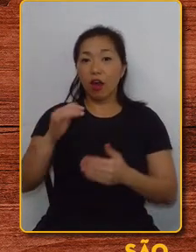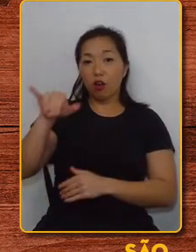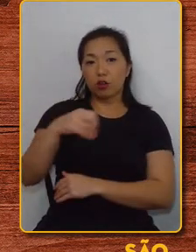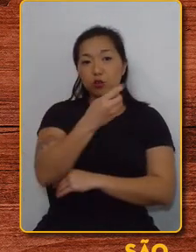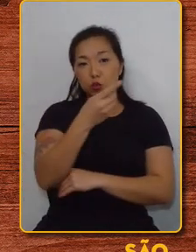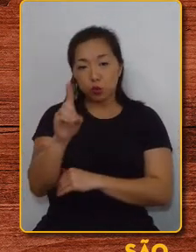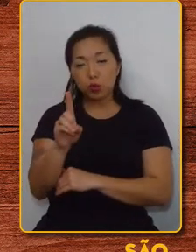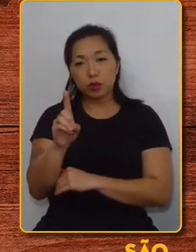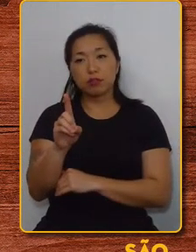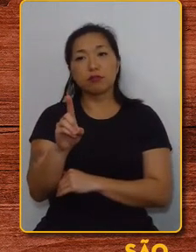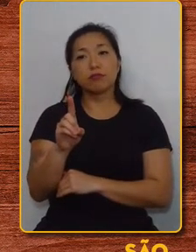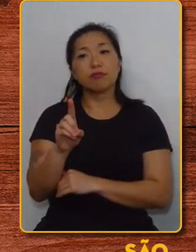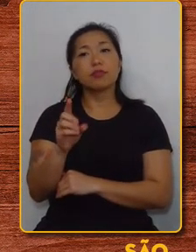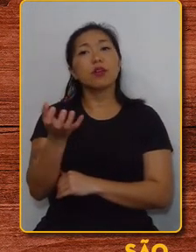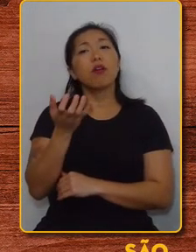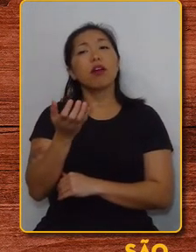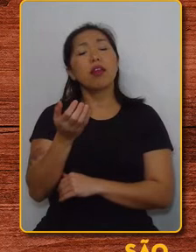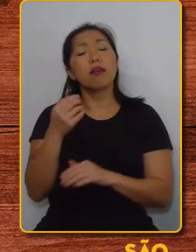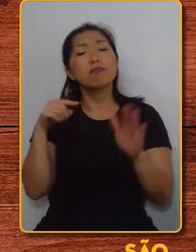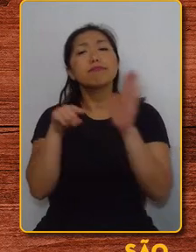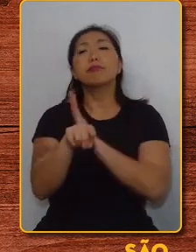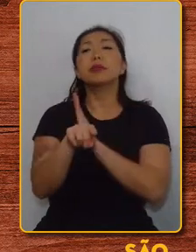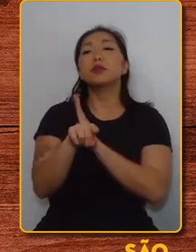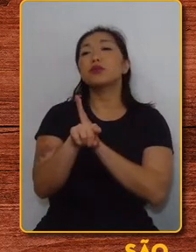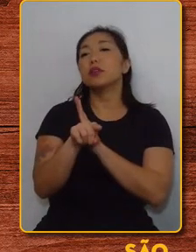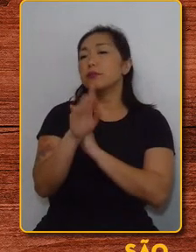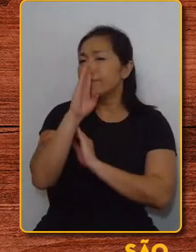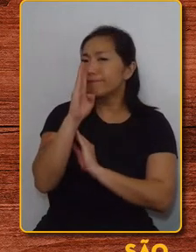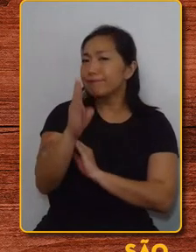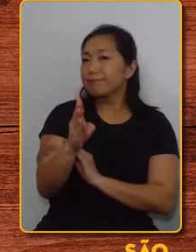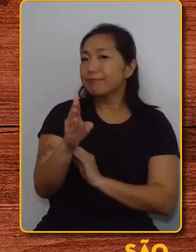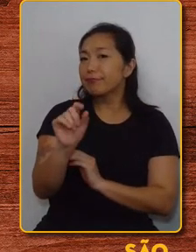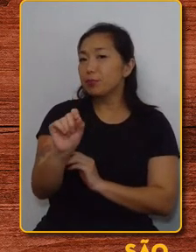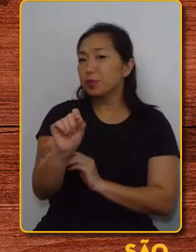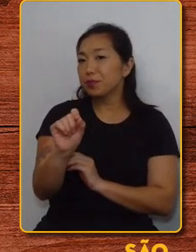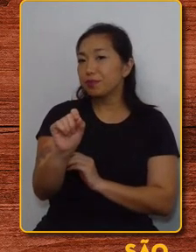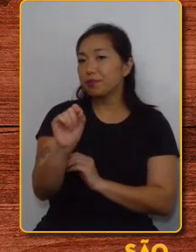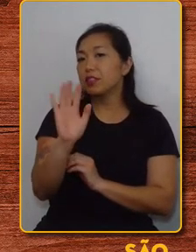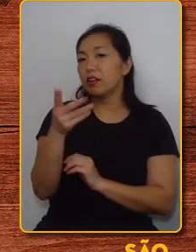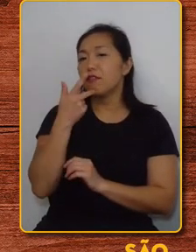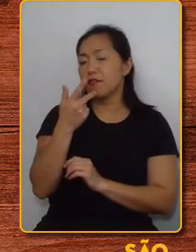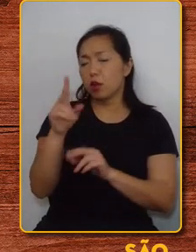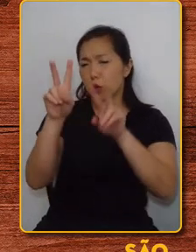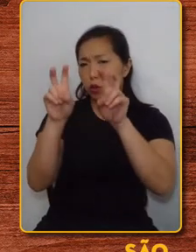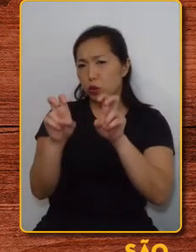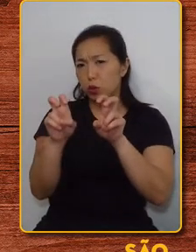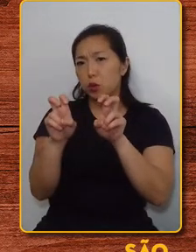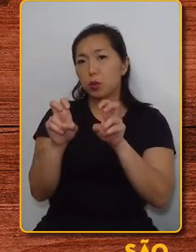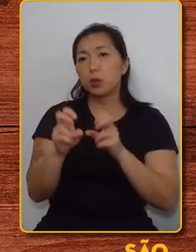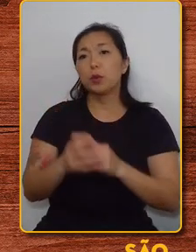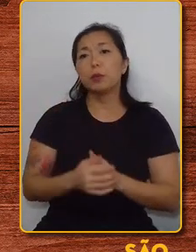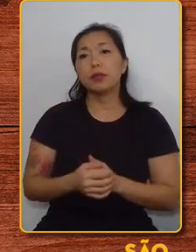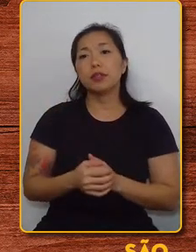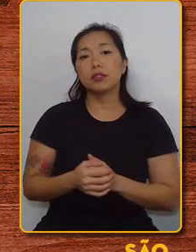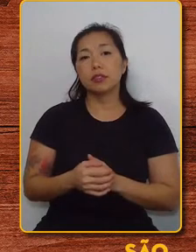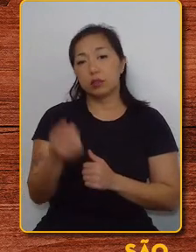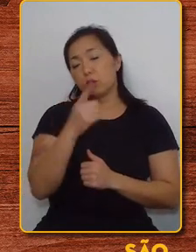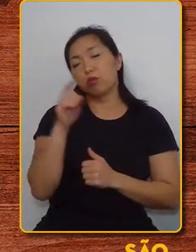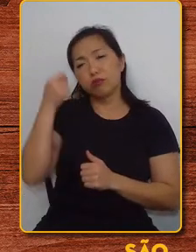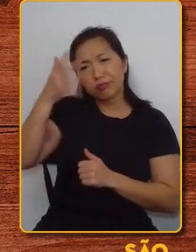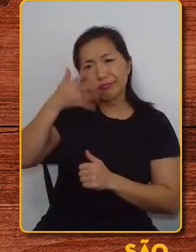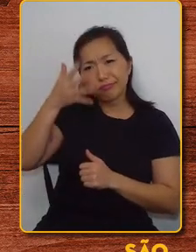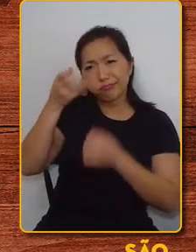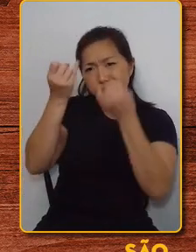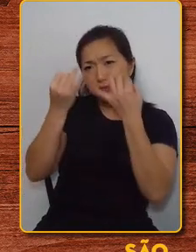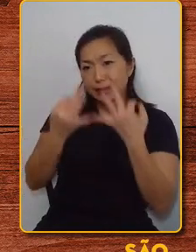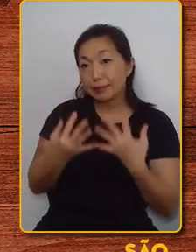fazer uma pergunta para você, João. Você falou um pouquinho já na sua última fala, mas queria que